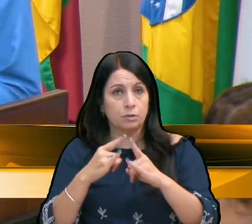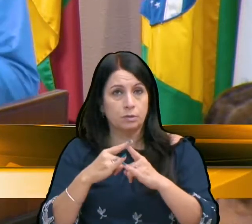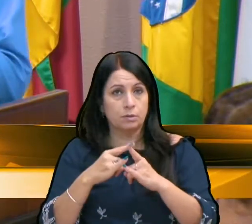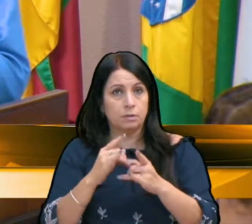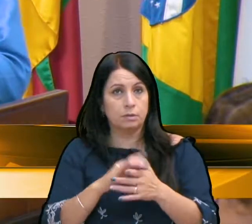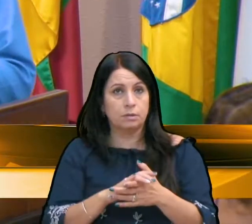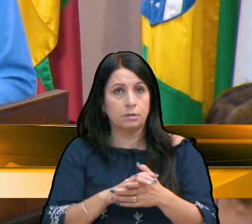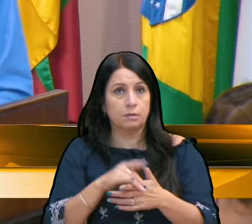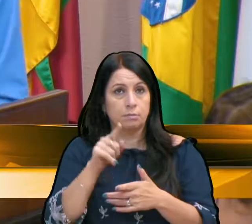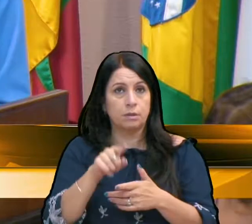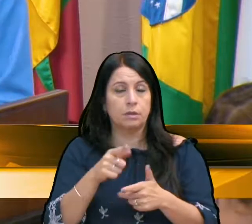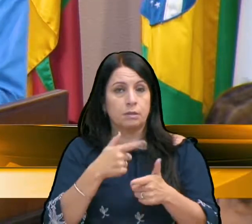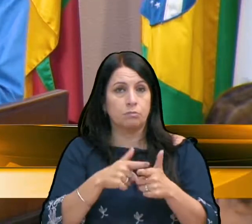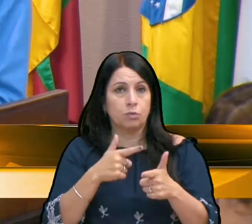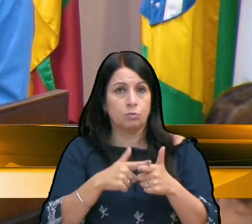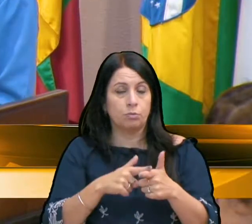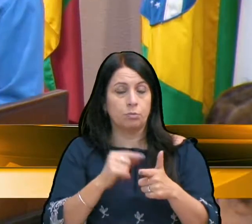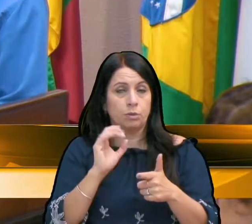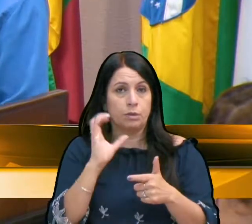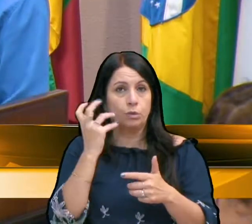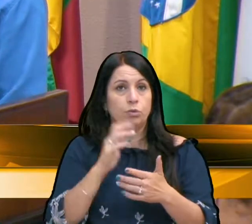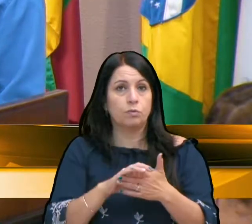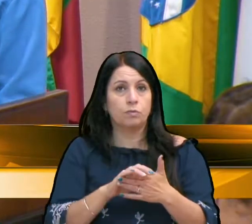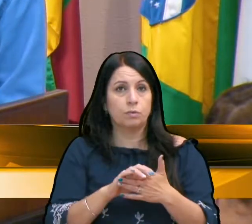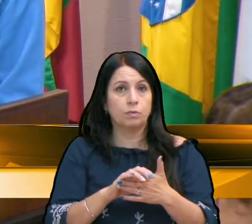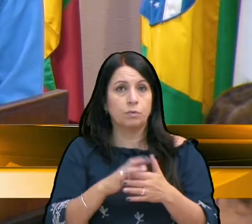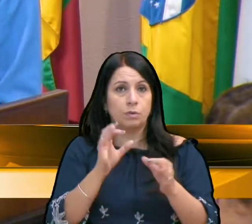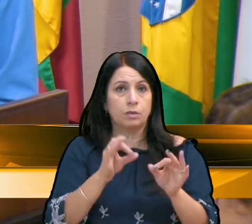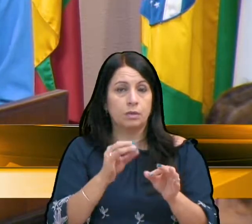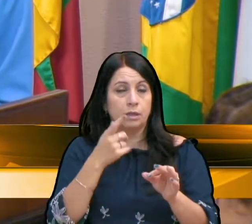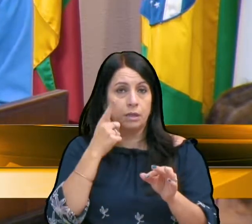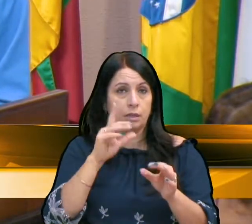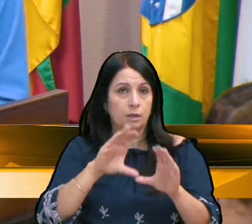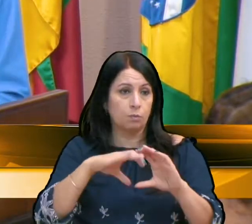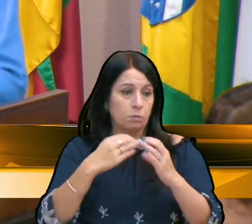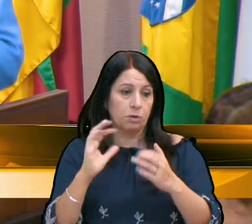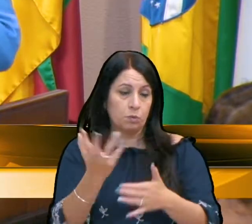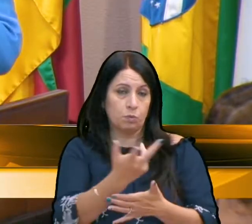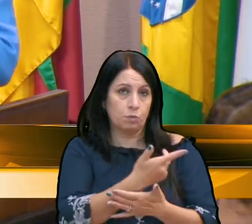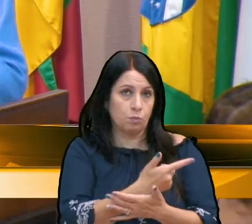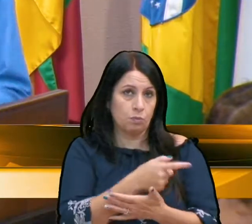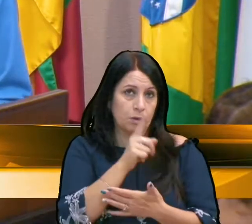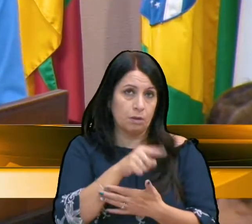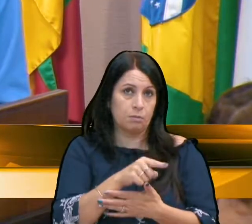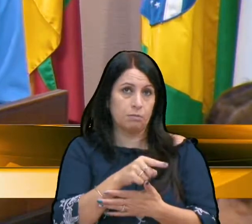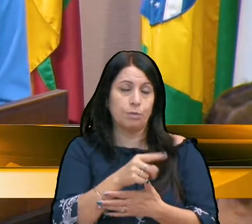que esse problema sim seja resolvido e com certeza quem ganha é a comunidade toda, porque ali